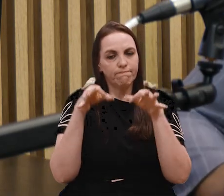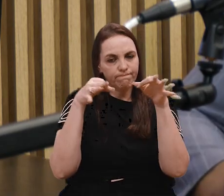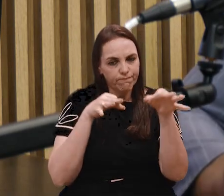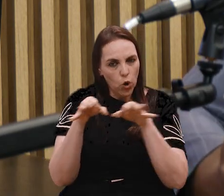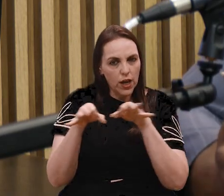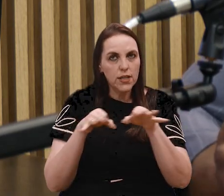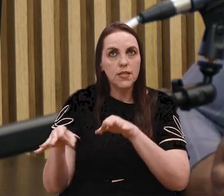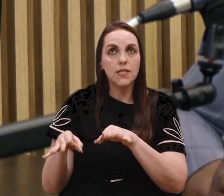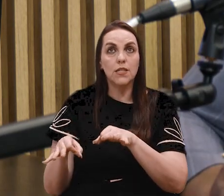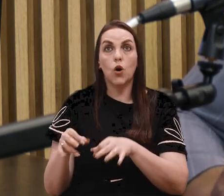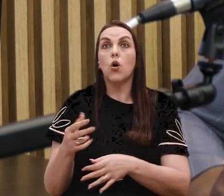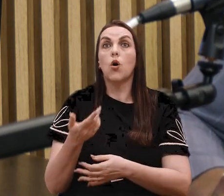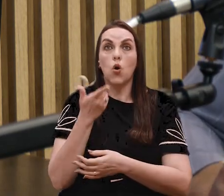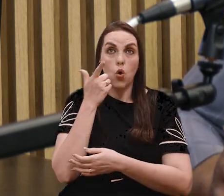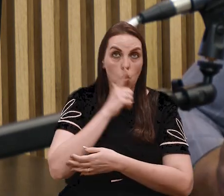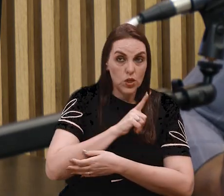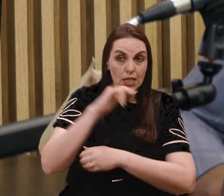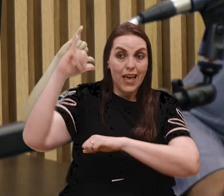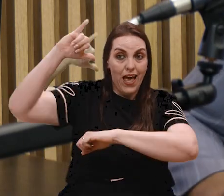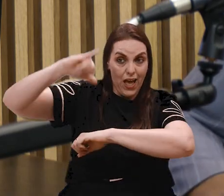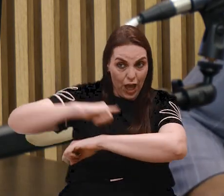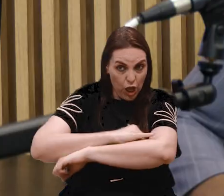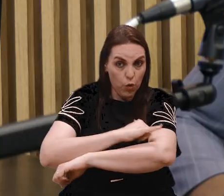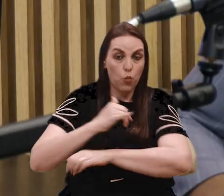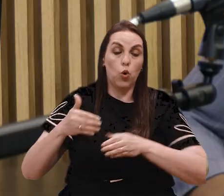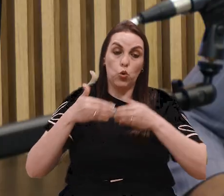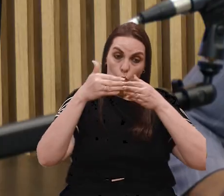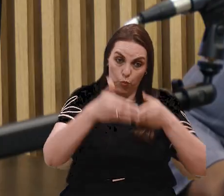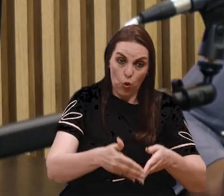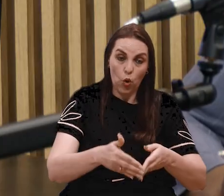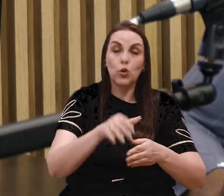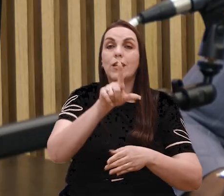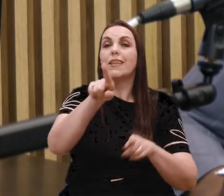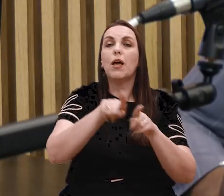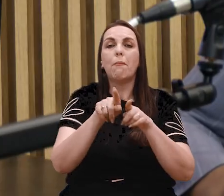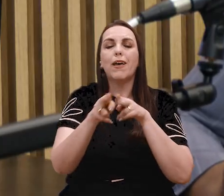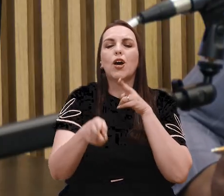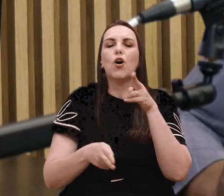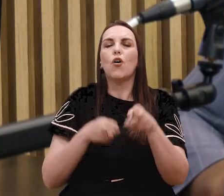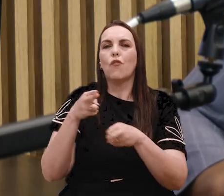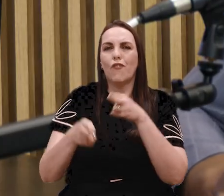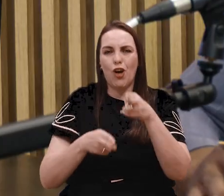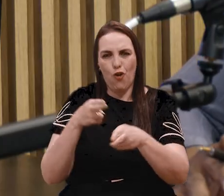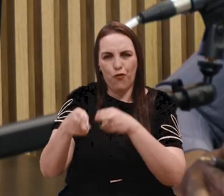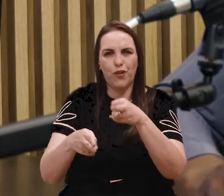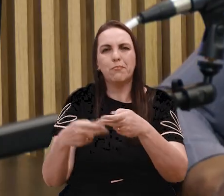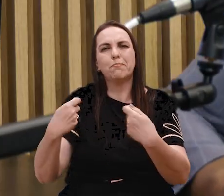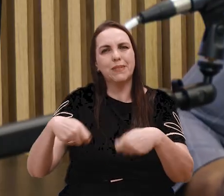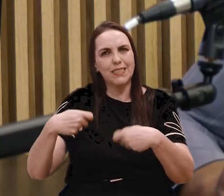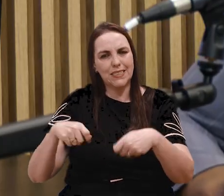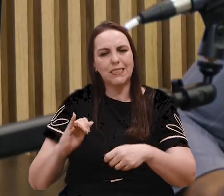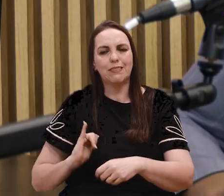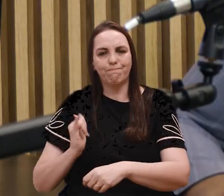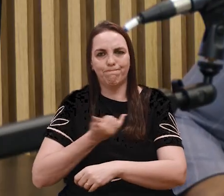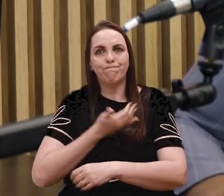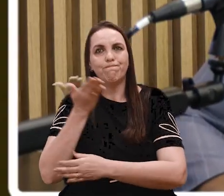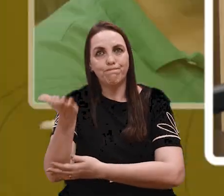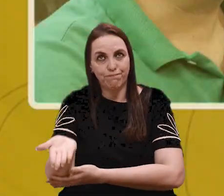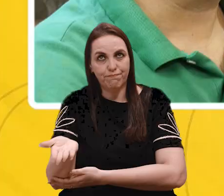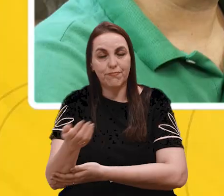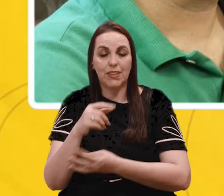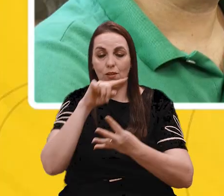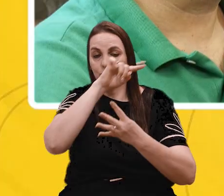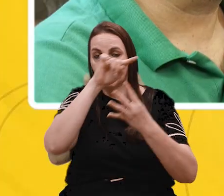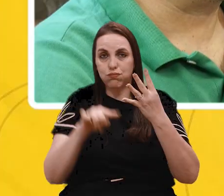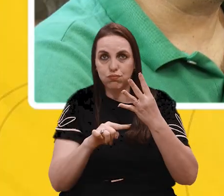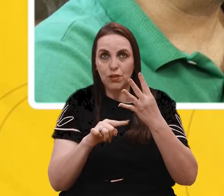ter um porto, um aeroporto sem ferrovia, né, e as rodovias fazendo então com que esses 4 equipamentos trabalhem em